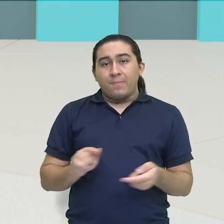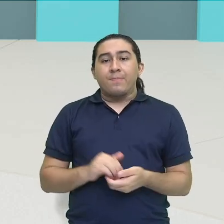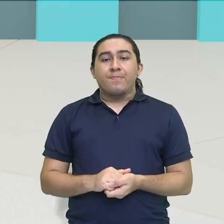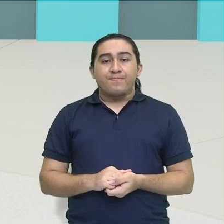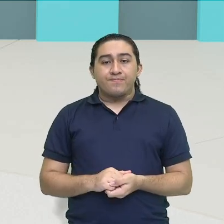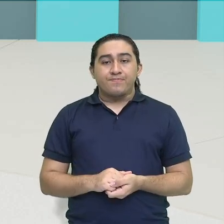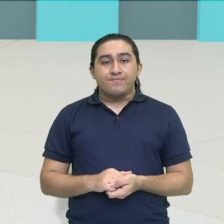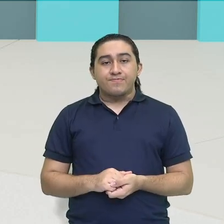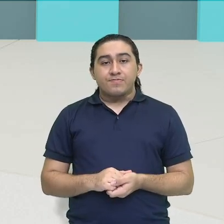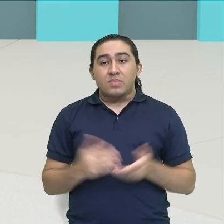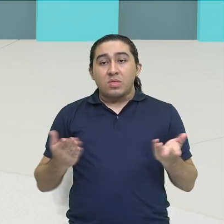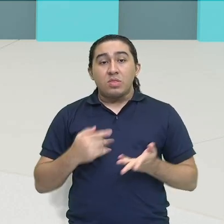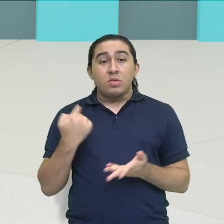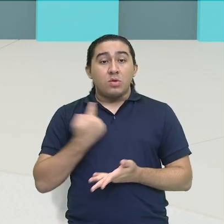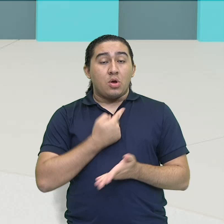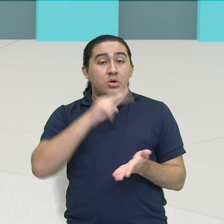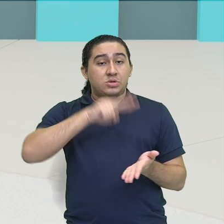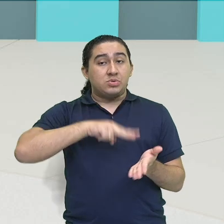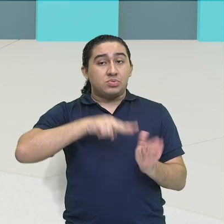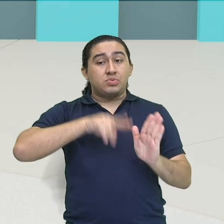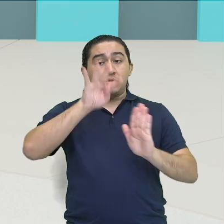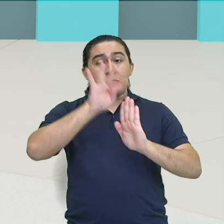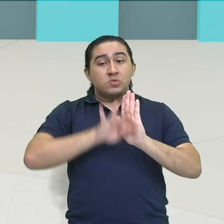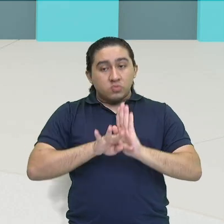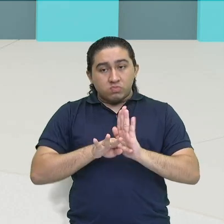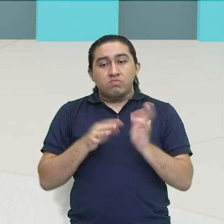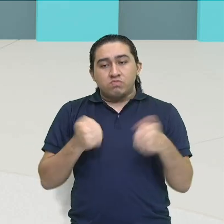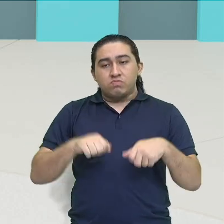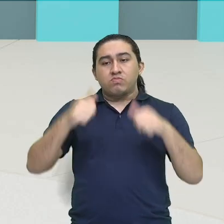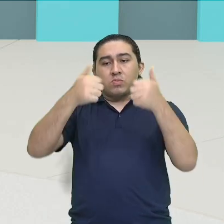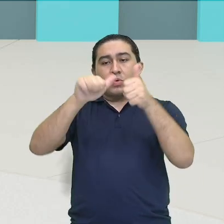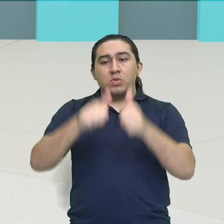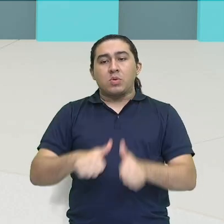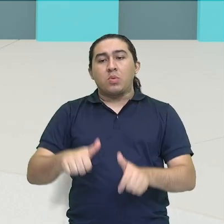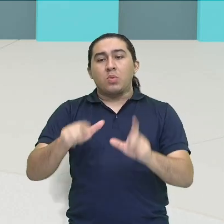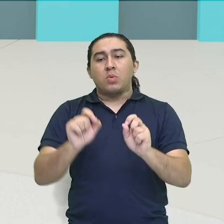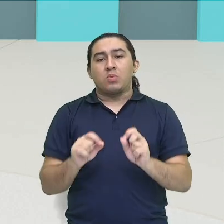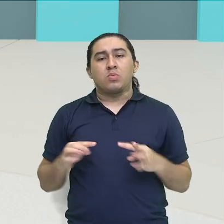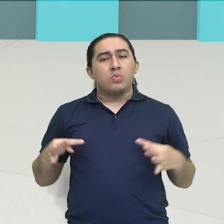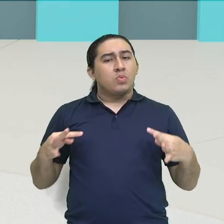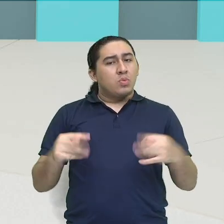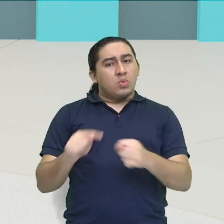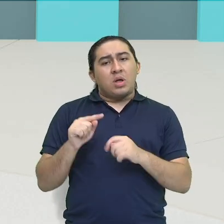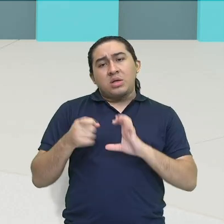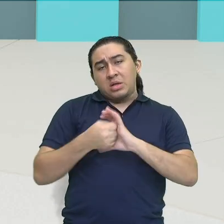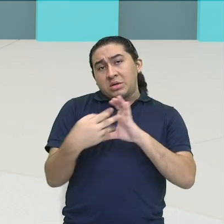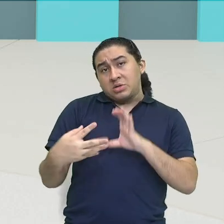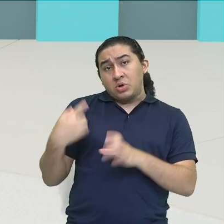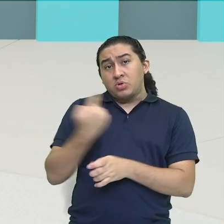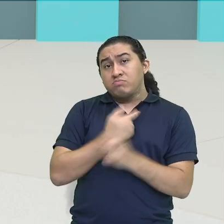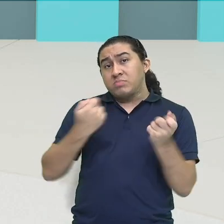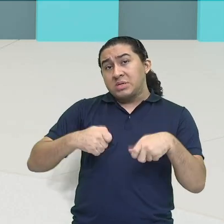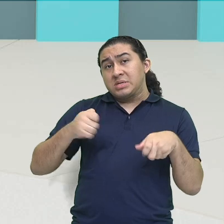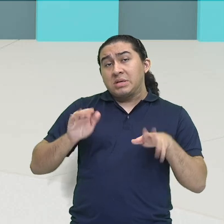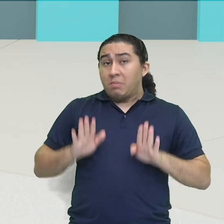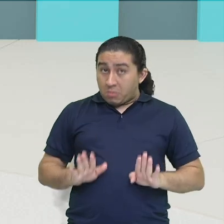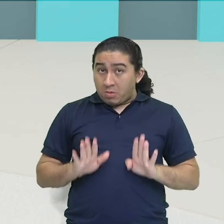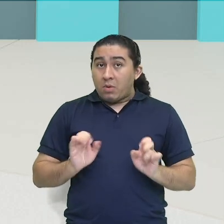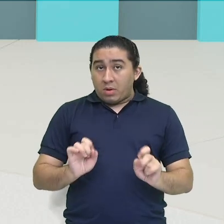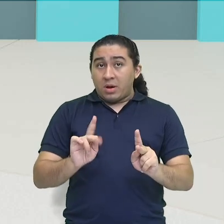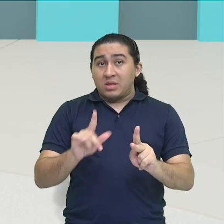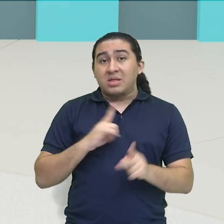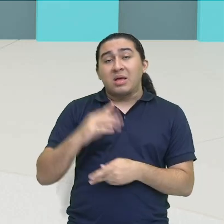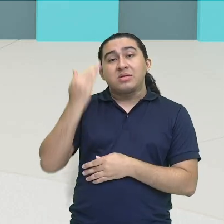Agora a gente vai também ler um texto para verificarmos. Tudo isso a gente vai precisar daqui a pouco